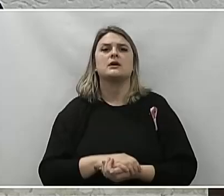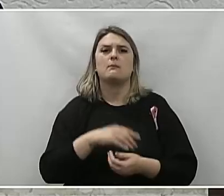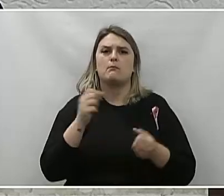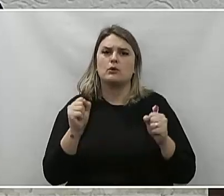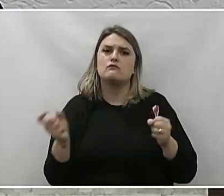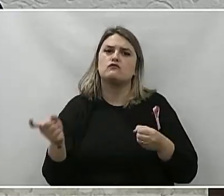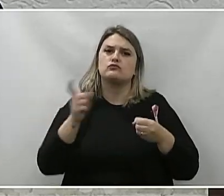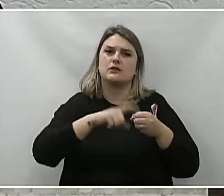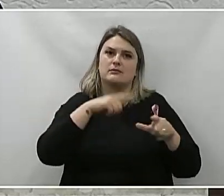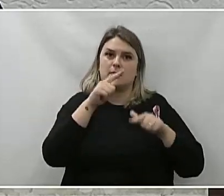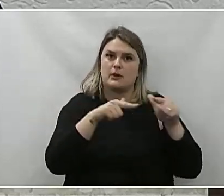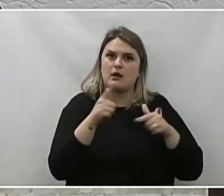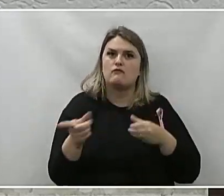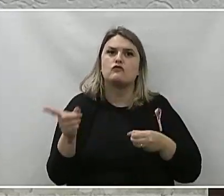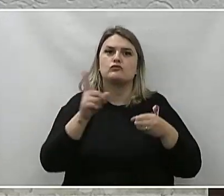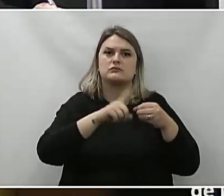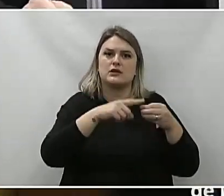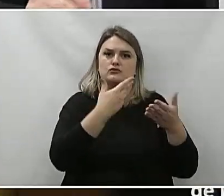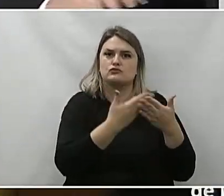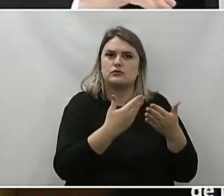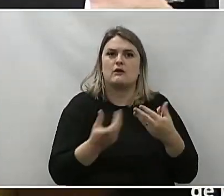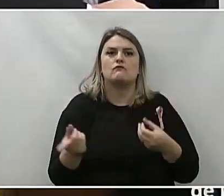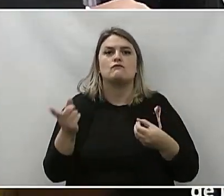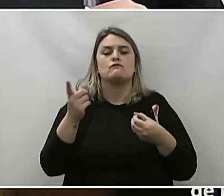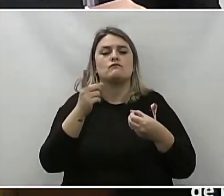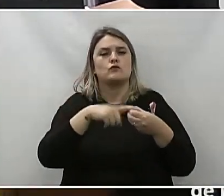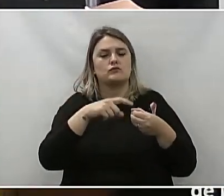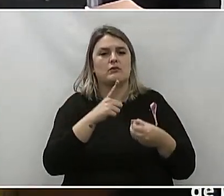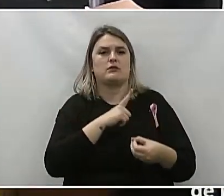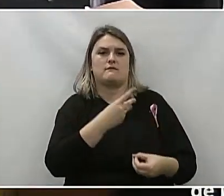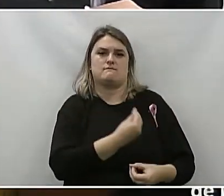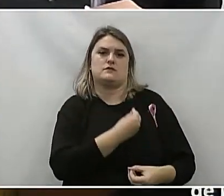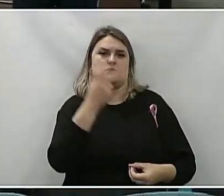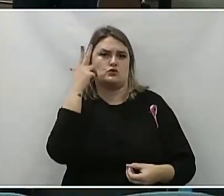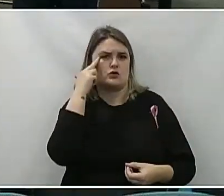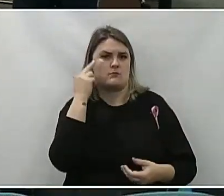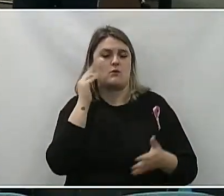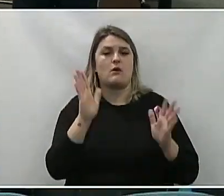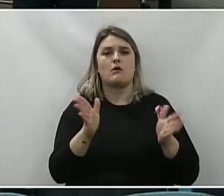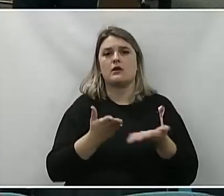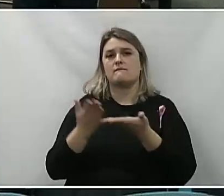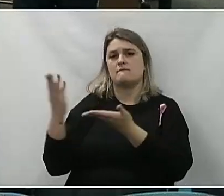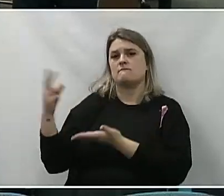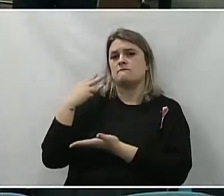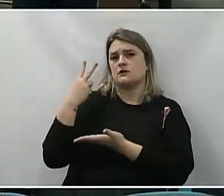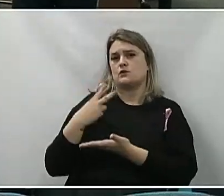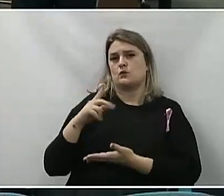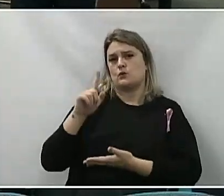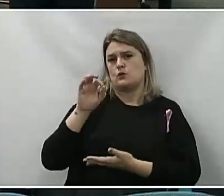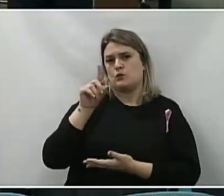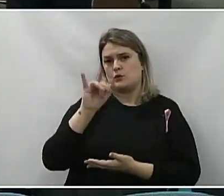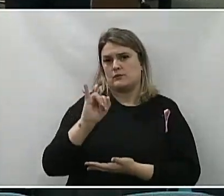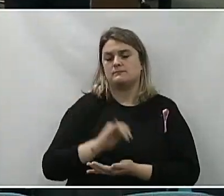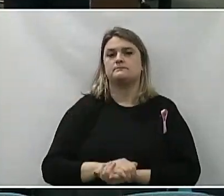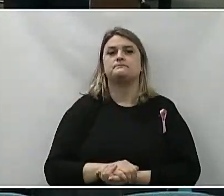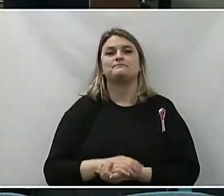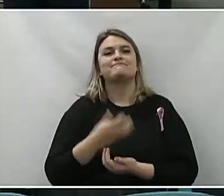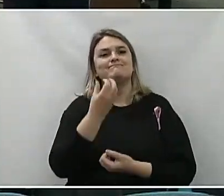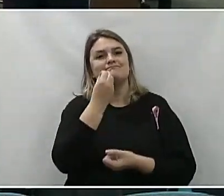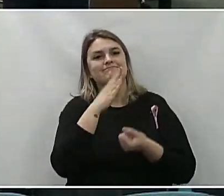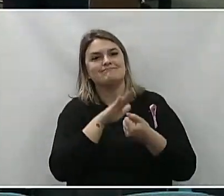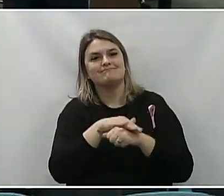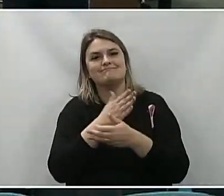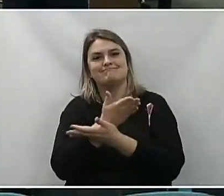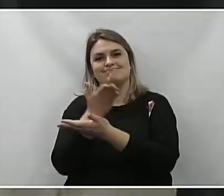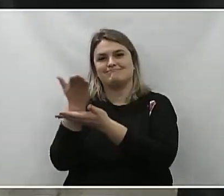laborativas e as atividades diárias em discussão com a palavra vereadora Ednilson Godoy Presidente